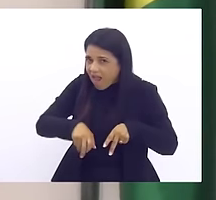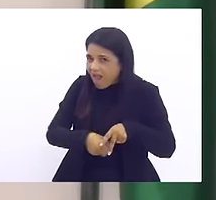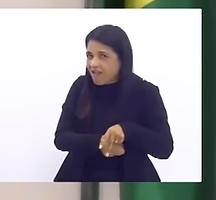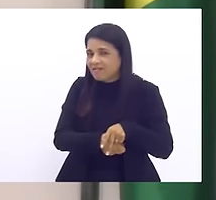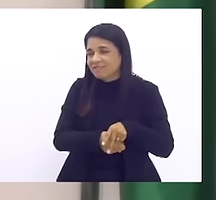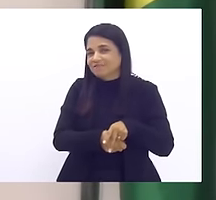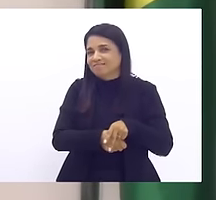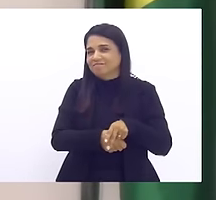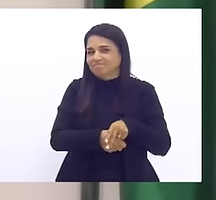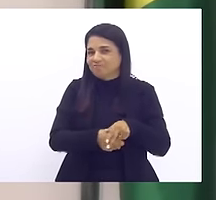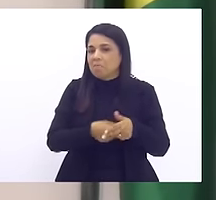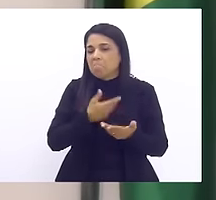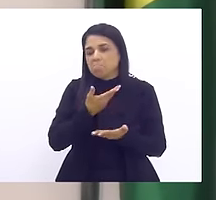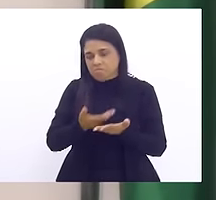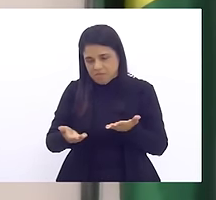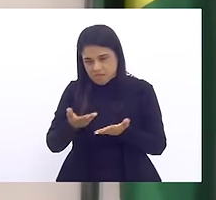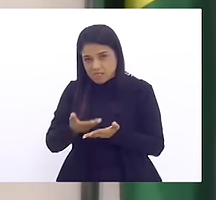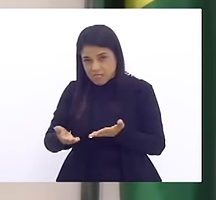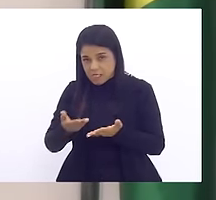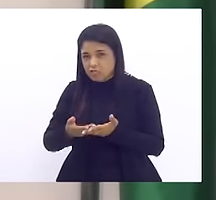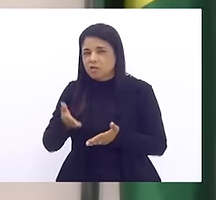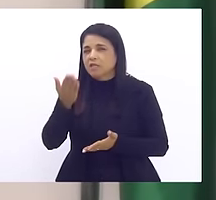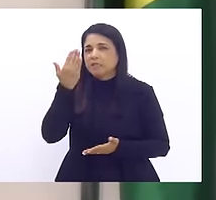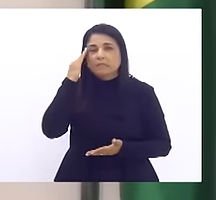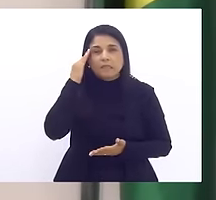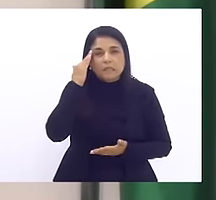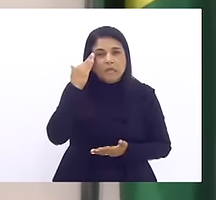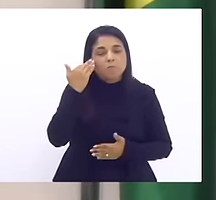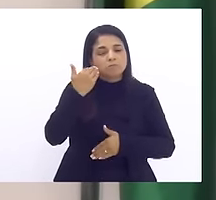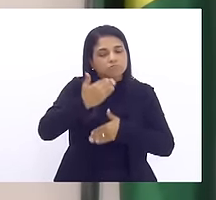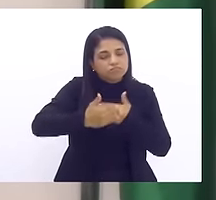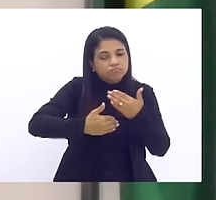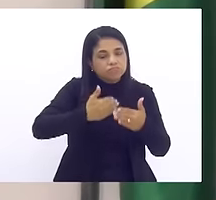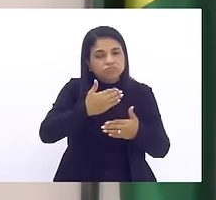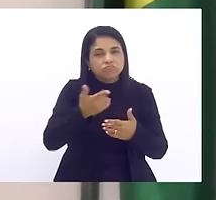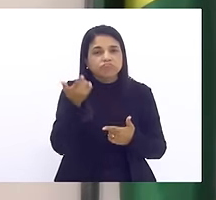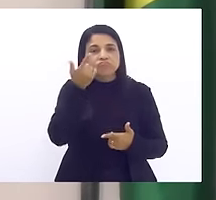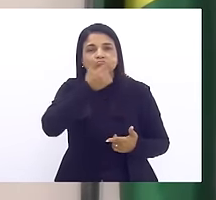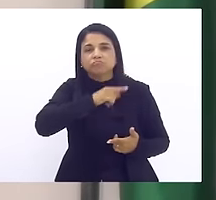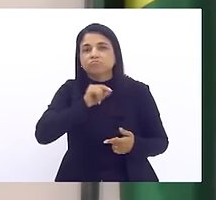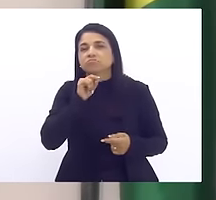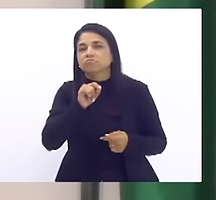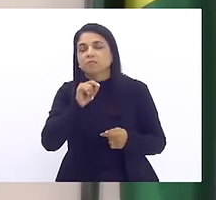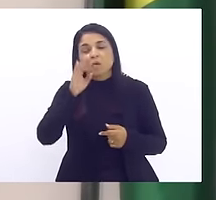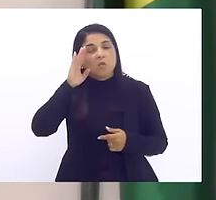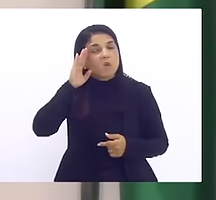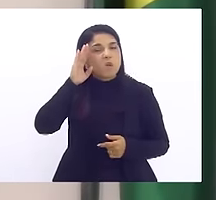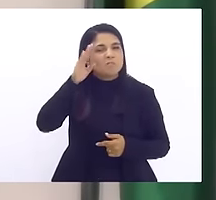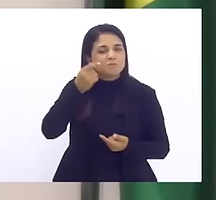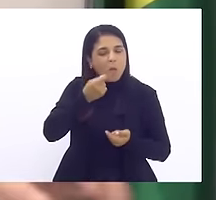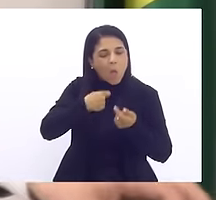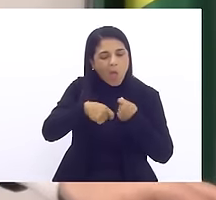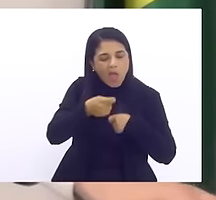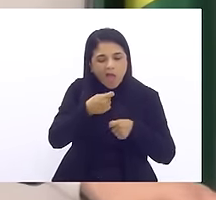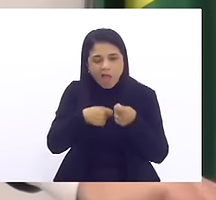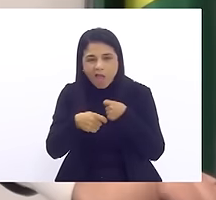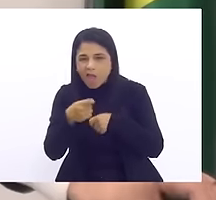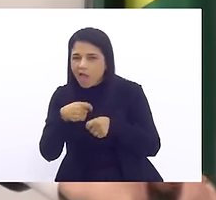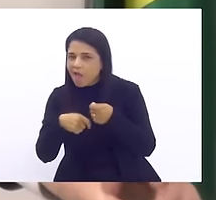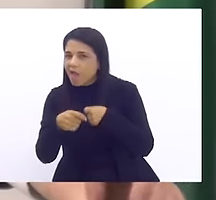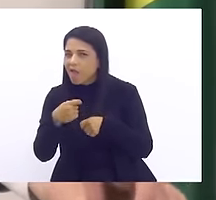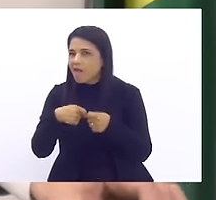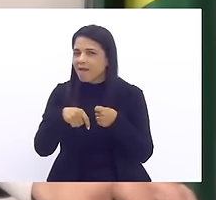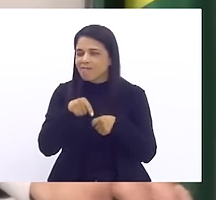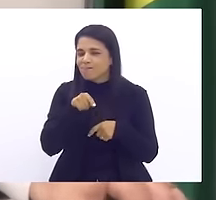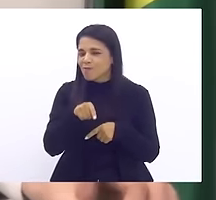já entendemos todo o processo como as pessoas ganham Qual é o negócio principal porque o negócio principal não é